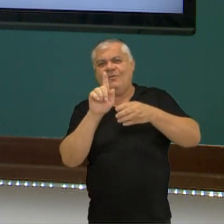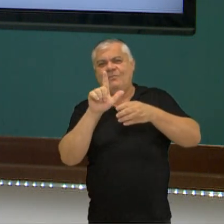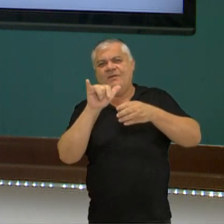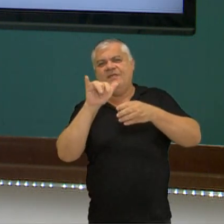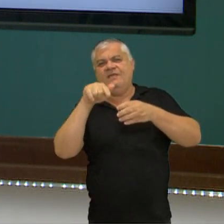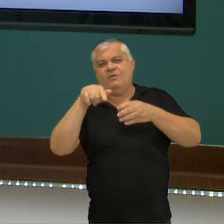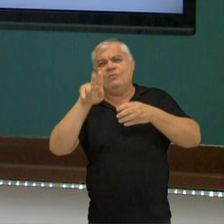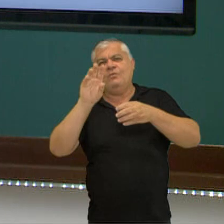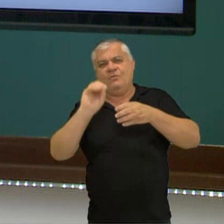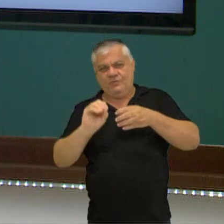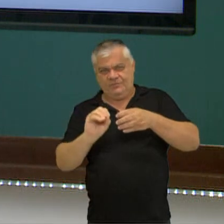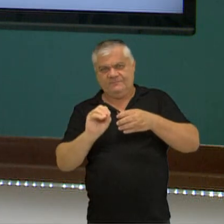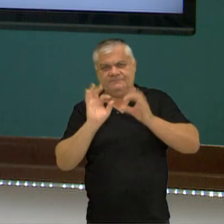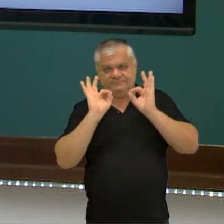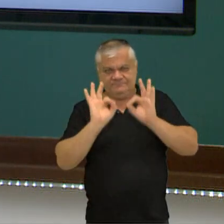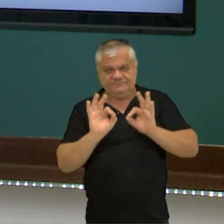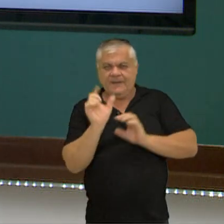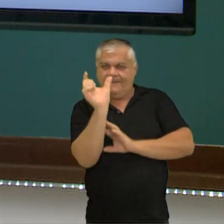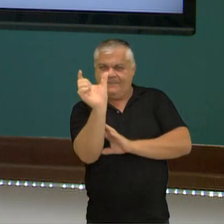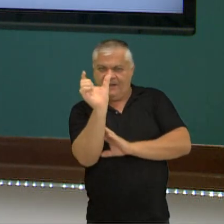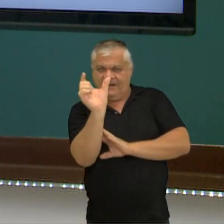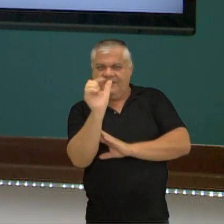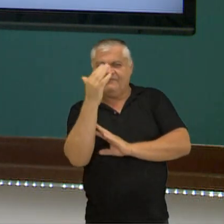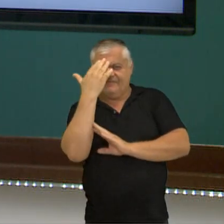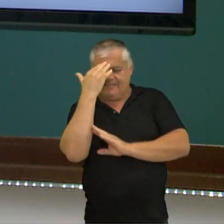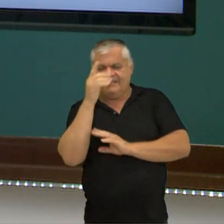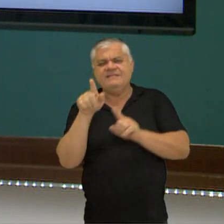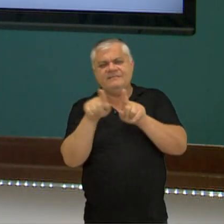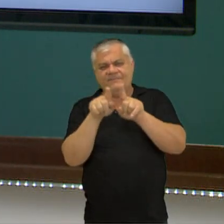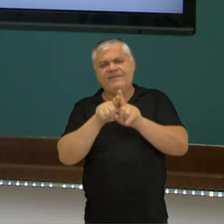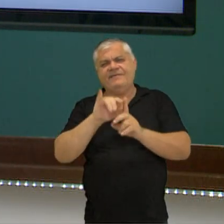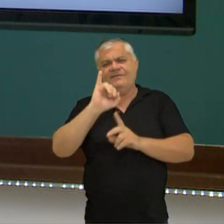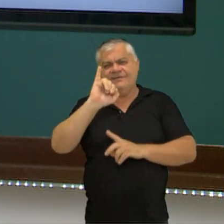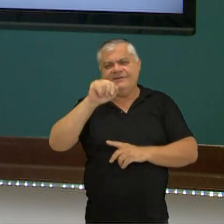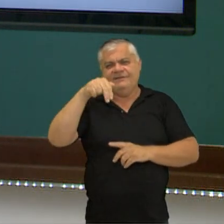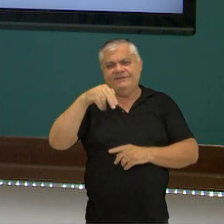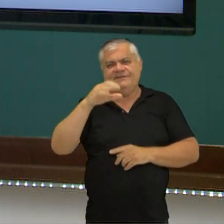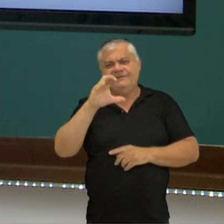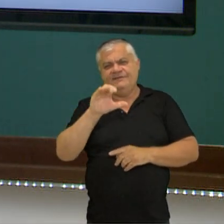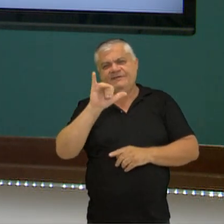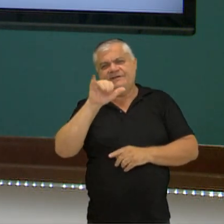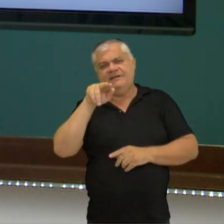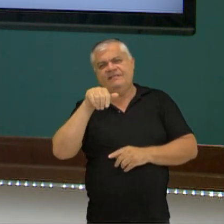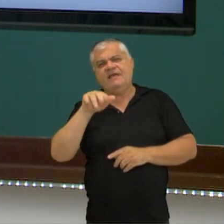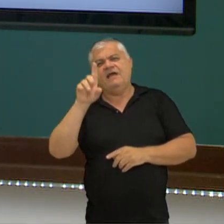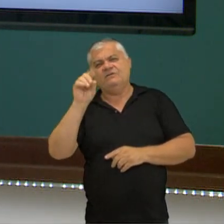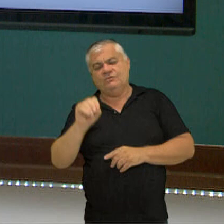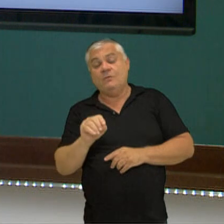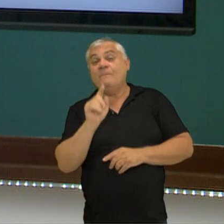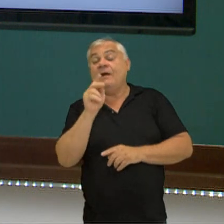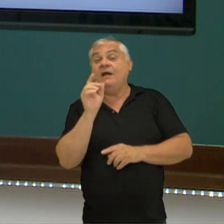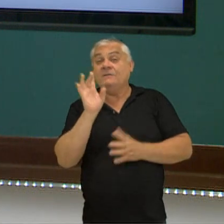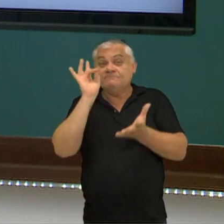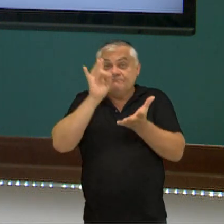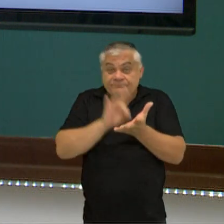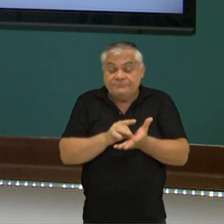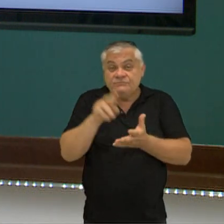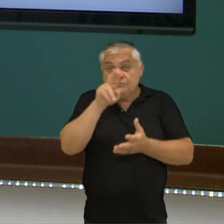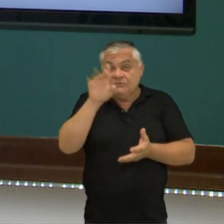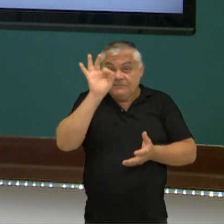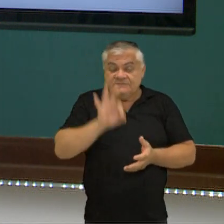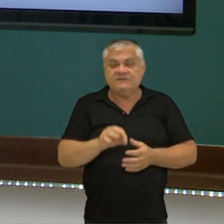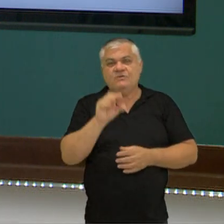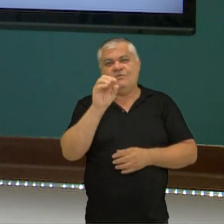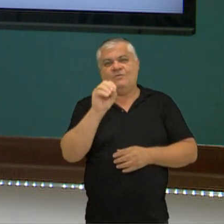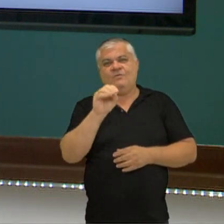Não vai ser de estranhar quando vocês ouvirem também cilindro inclinado, tá? Mas o nome mais correto é exatamente o